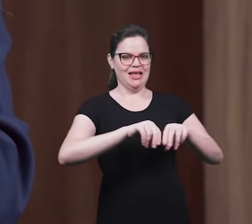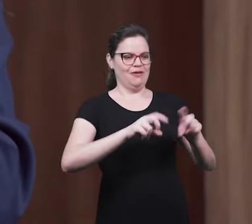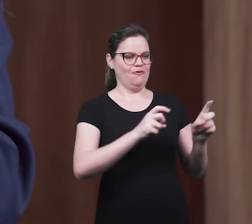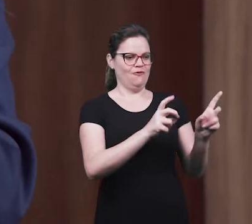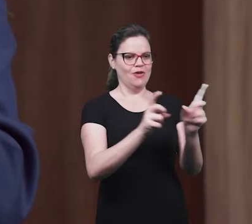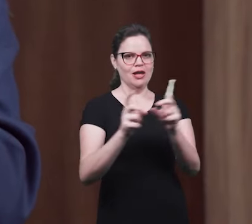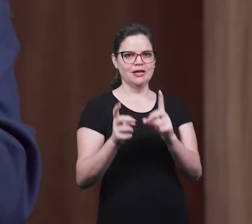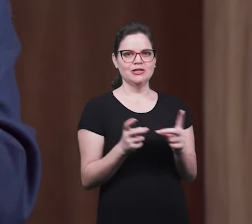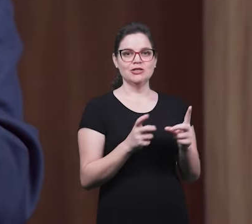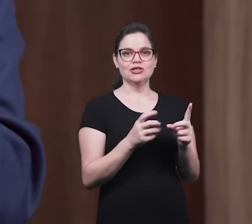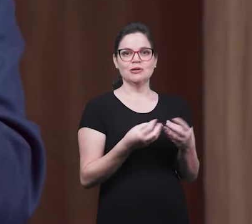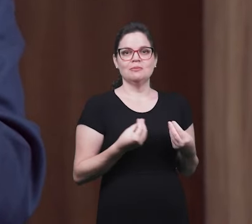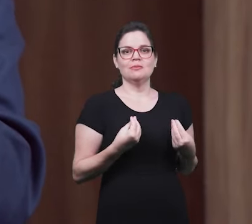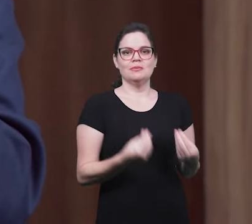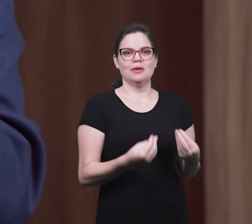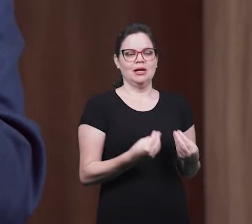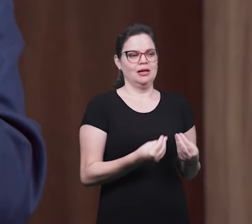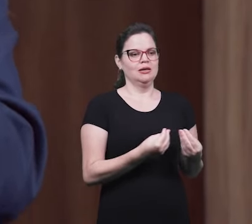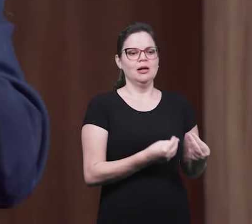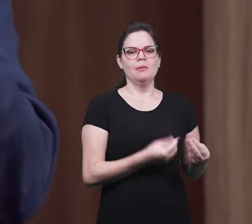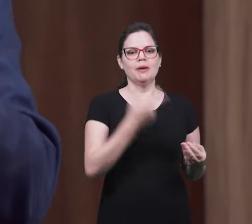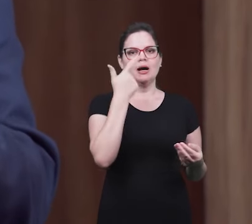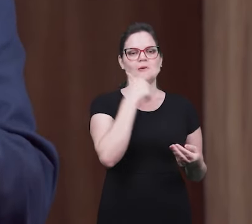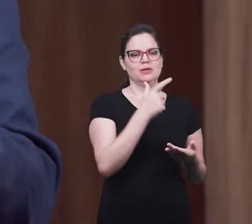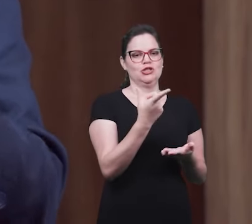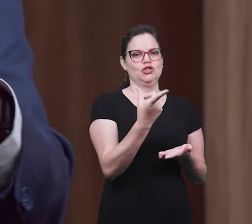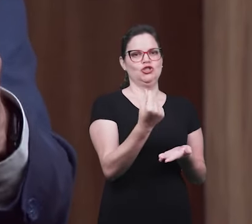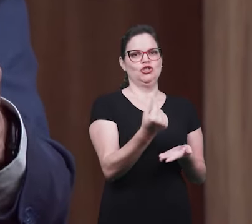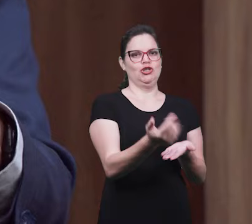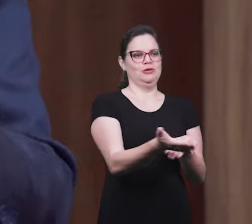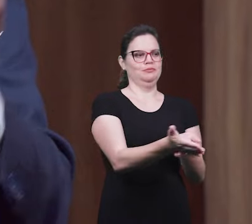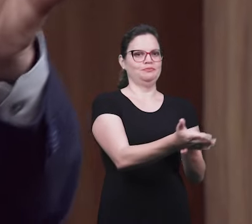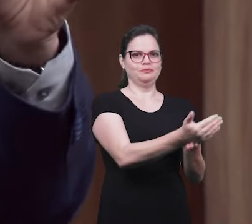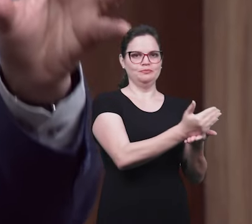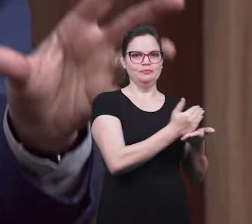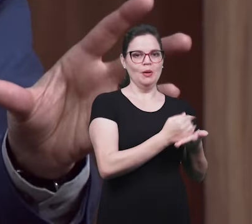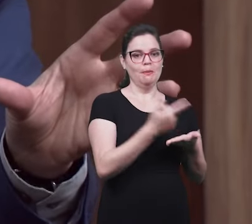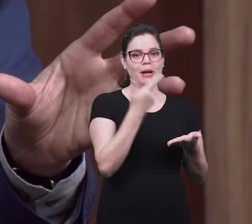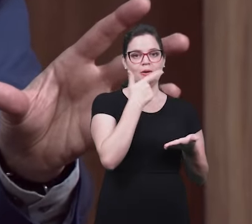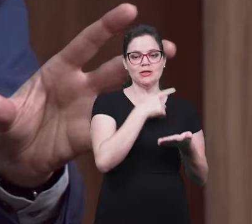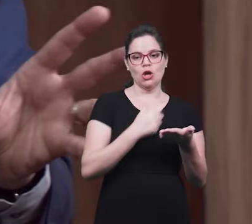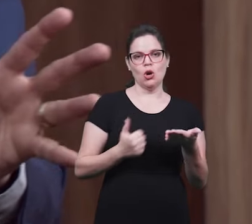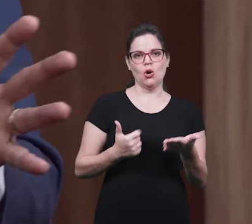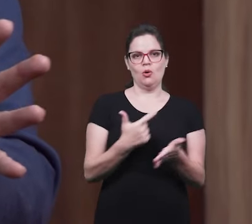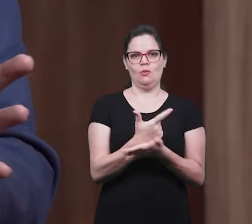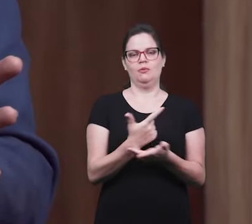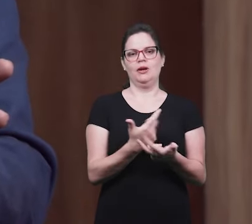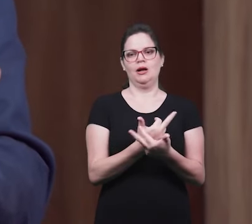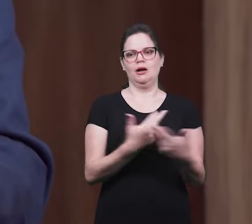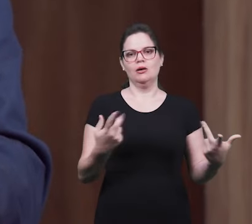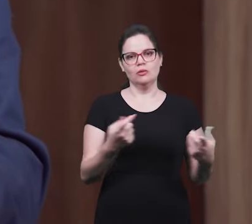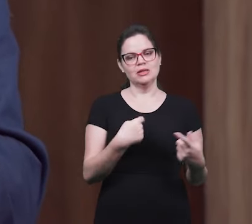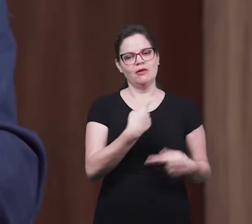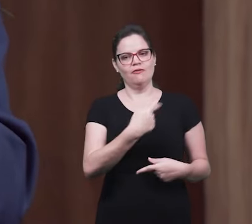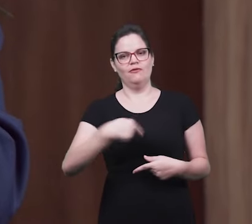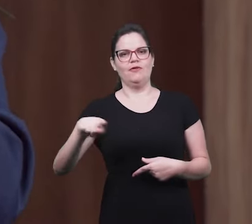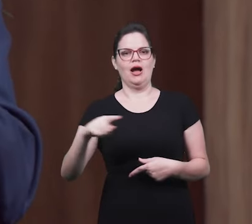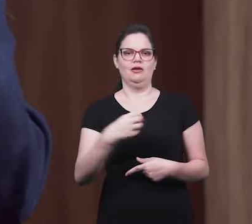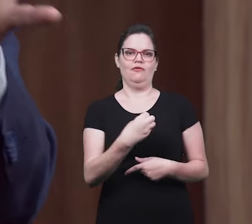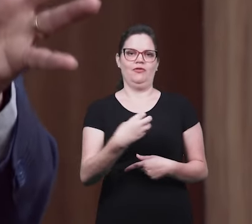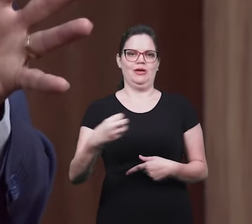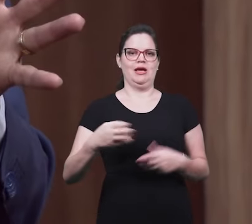houvesse também a provisão material necessária à